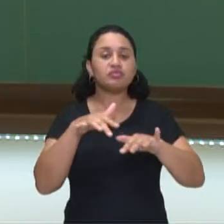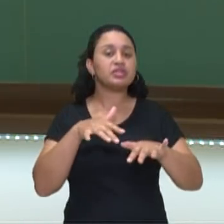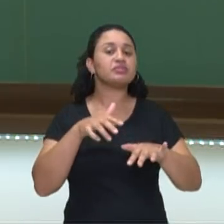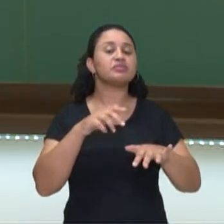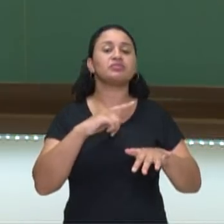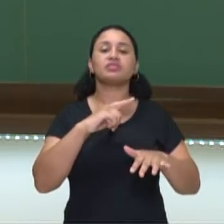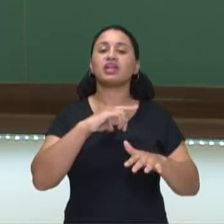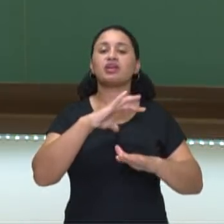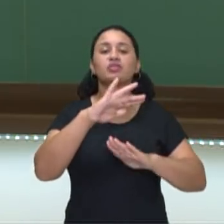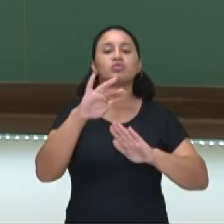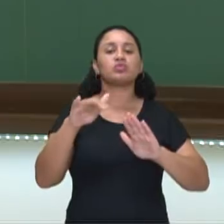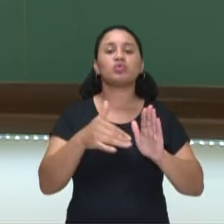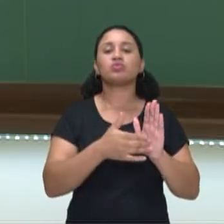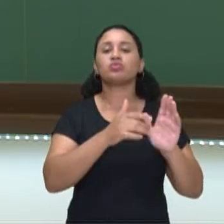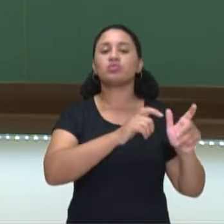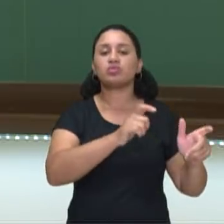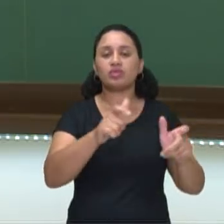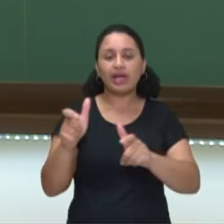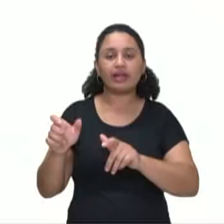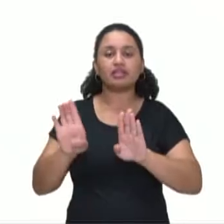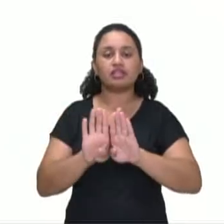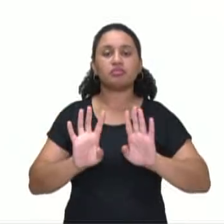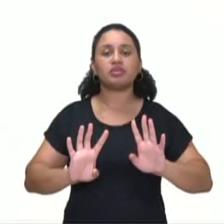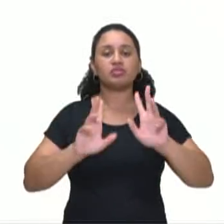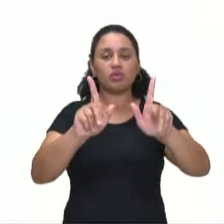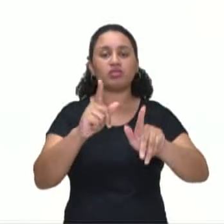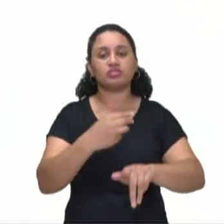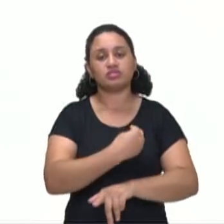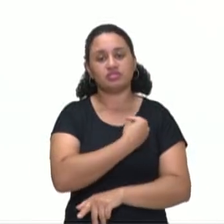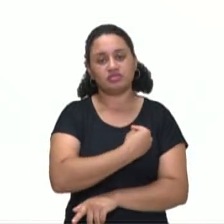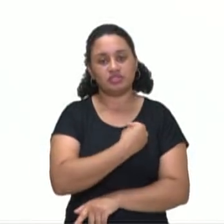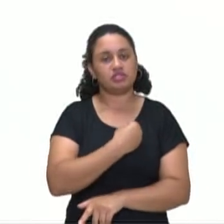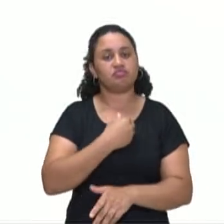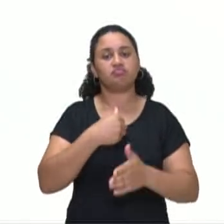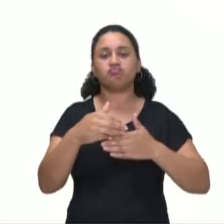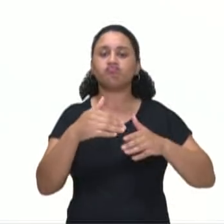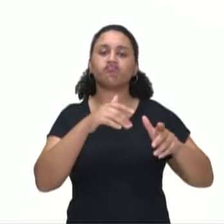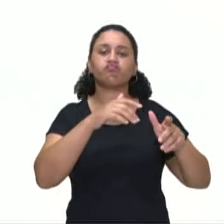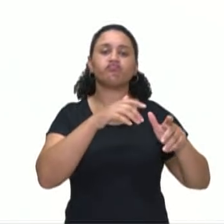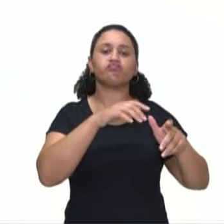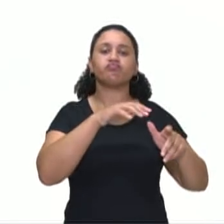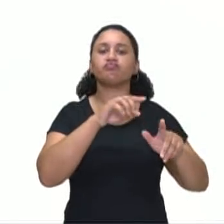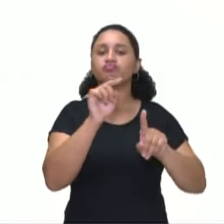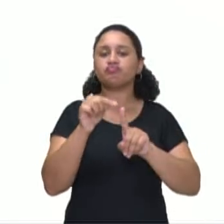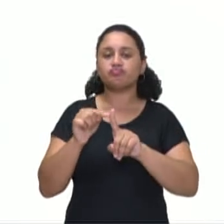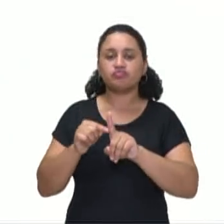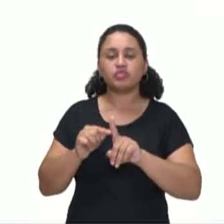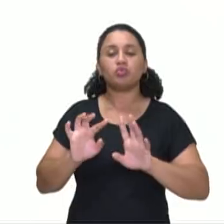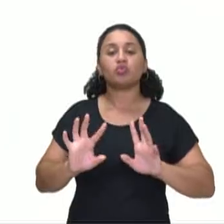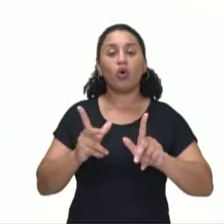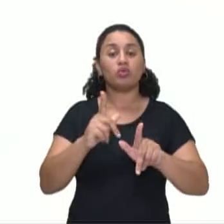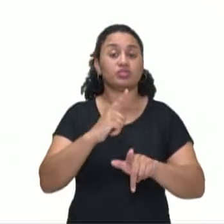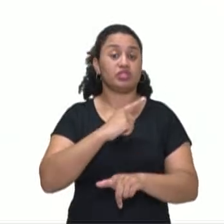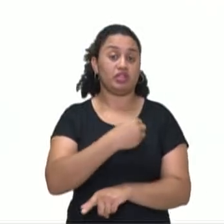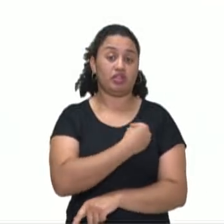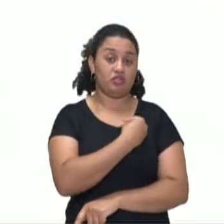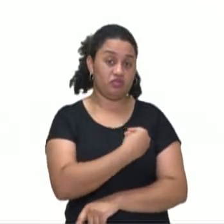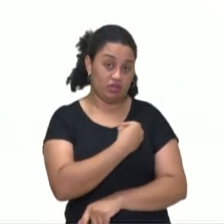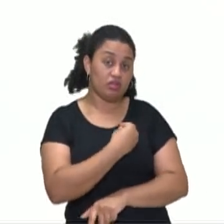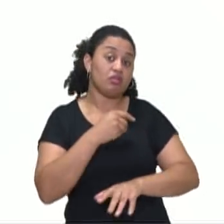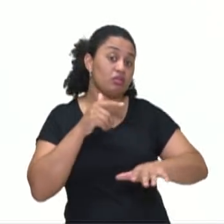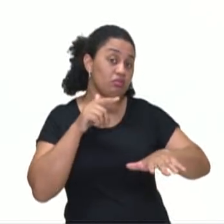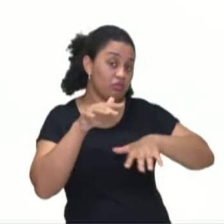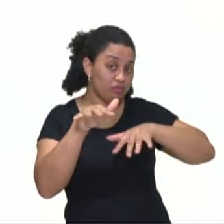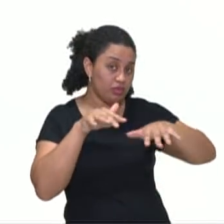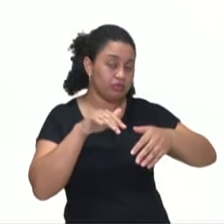lugar e em todos os seres vivos de qualquer espécie. Todos os seres vivos, eles se